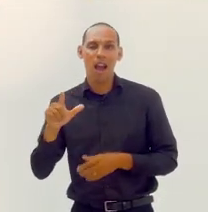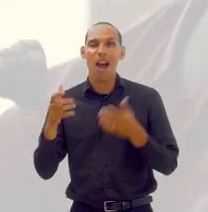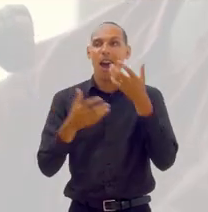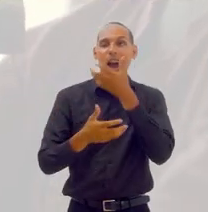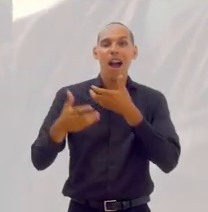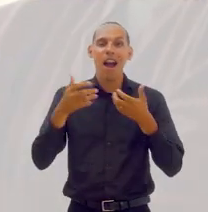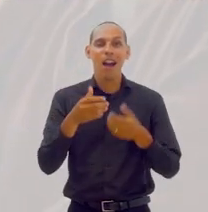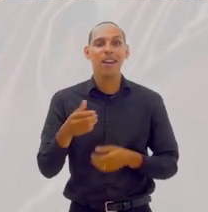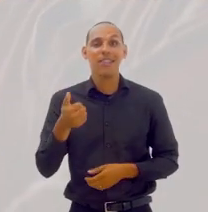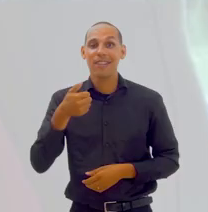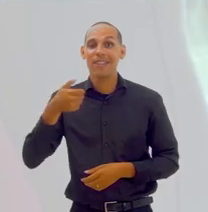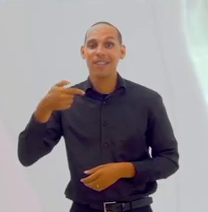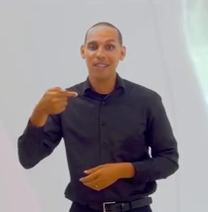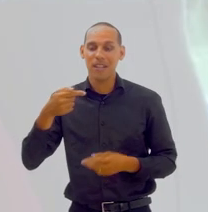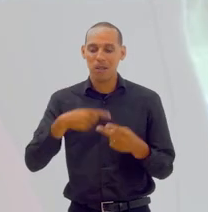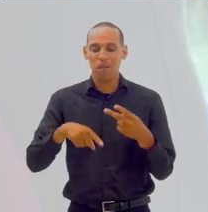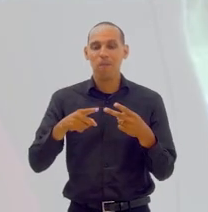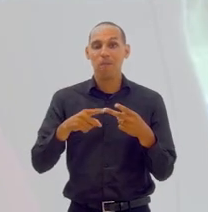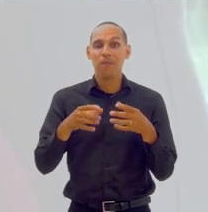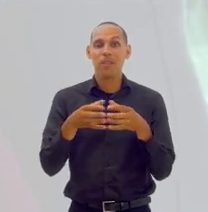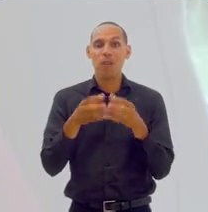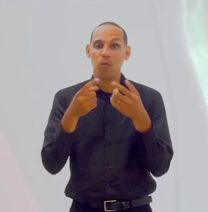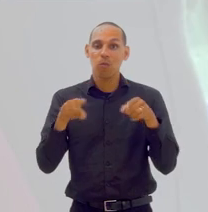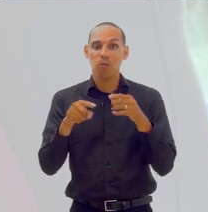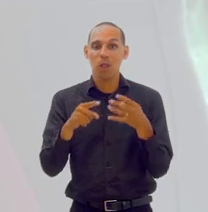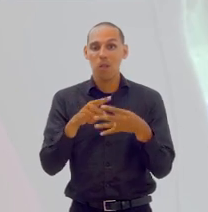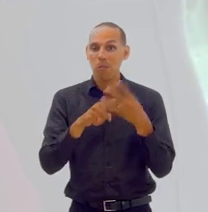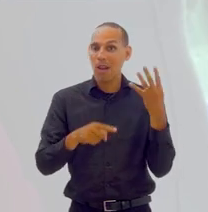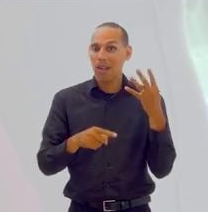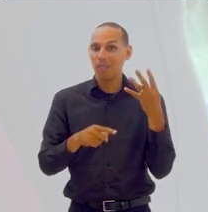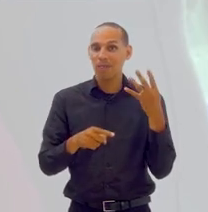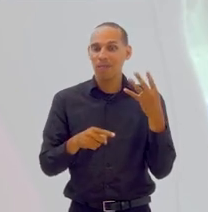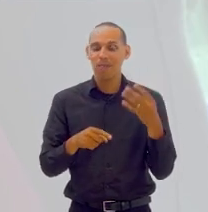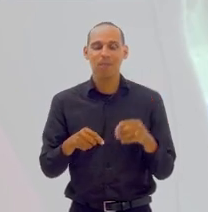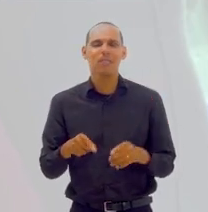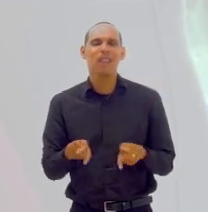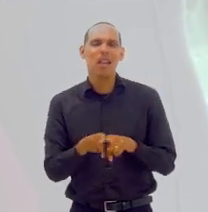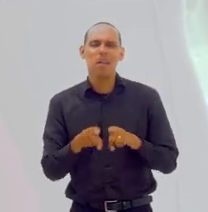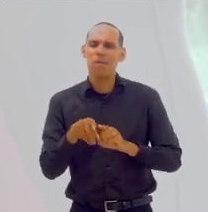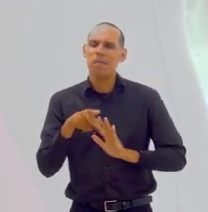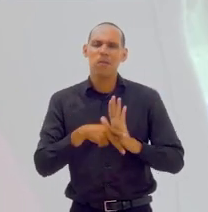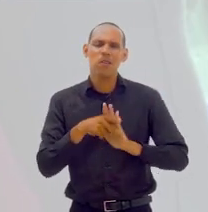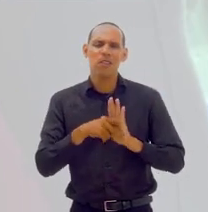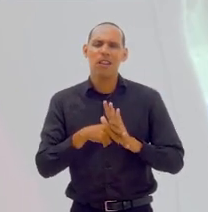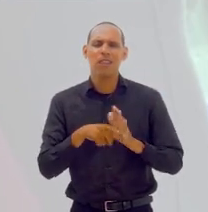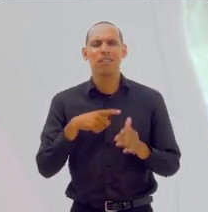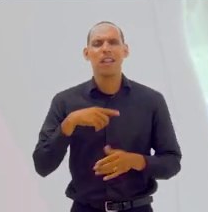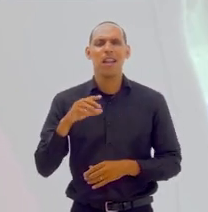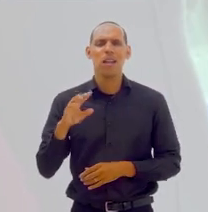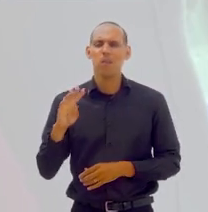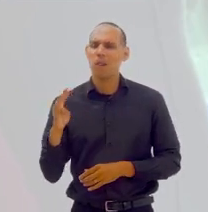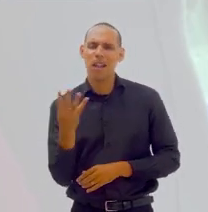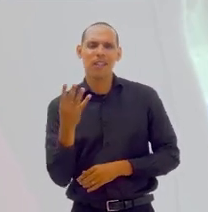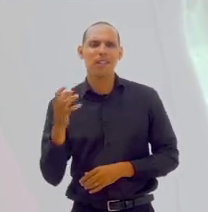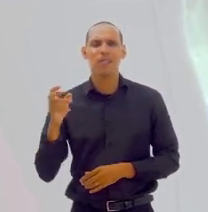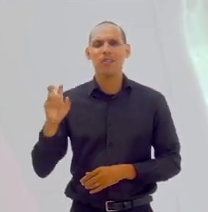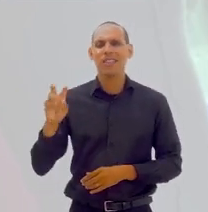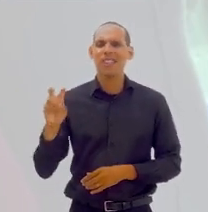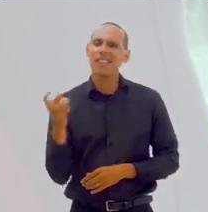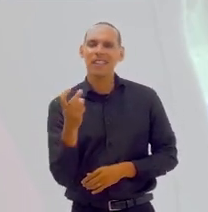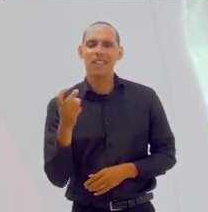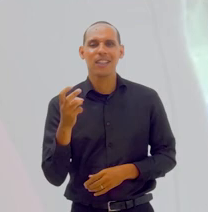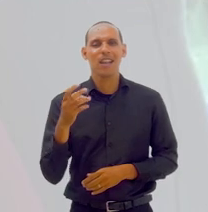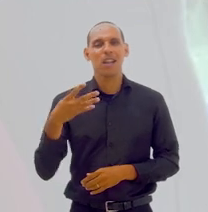4 orquestras sinfônicas e de projetos como quartetos, quintetos,